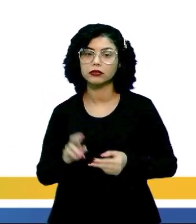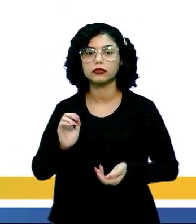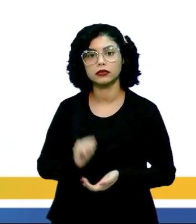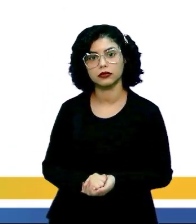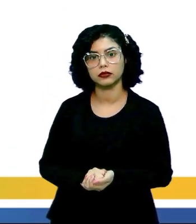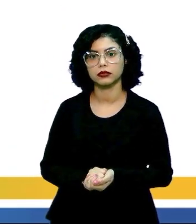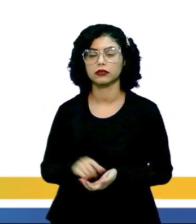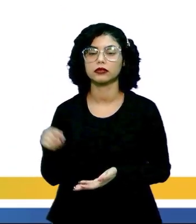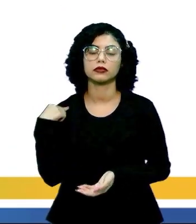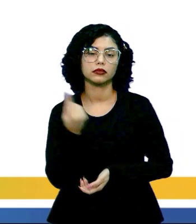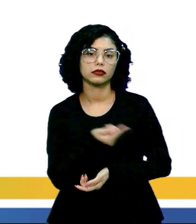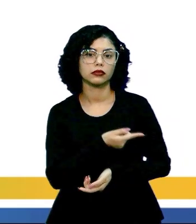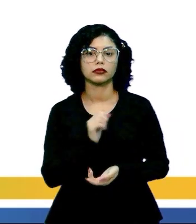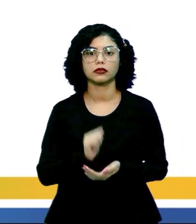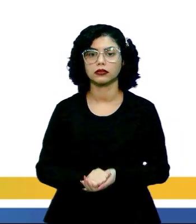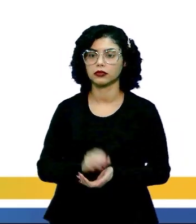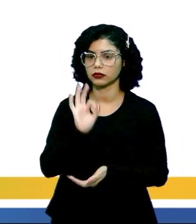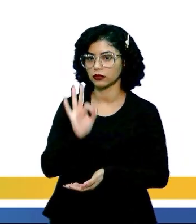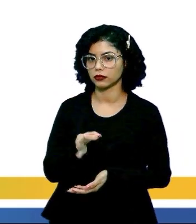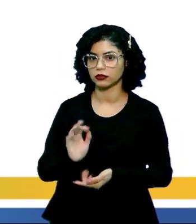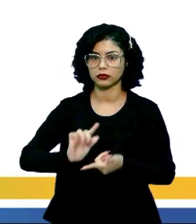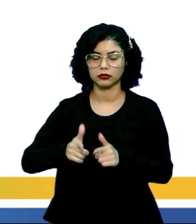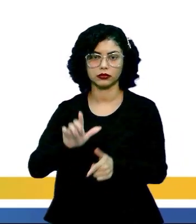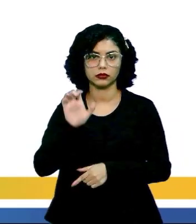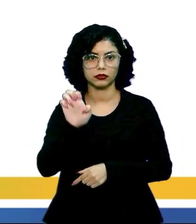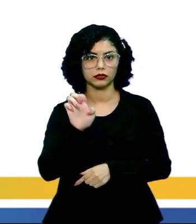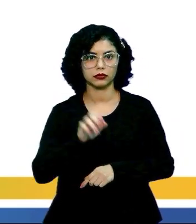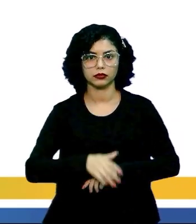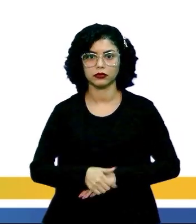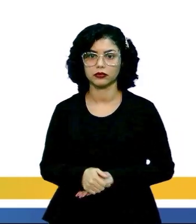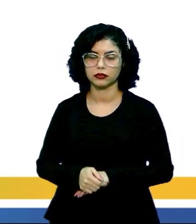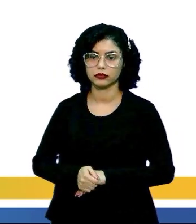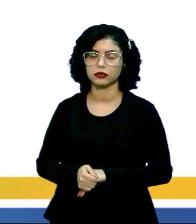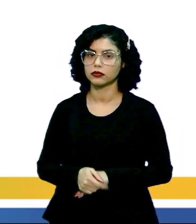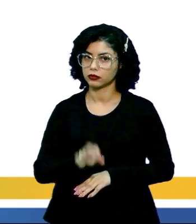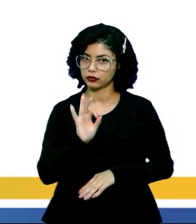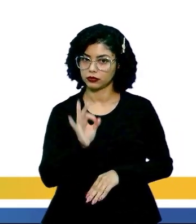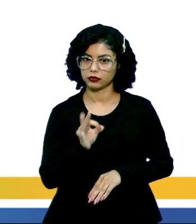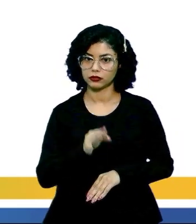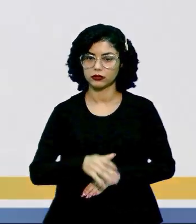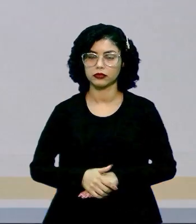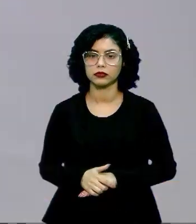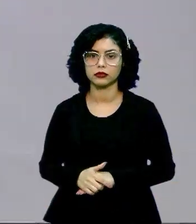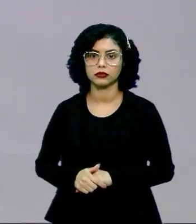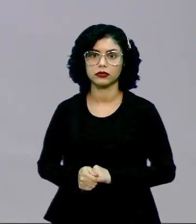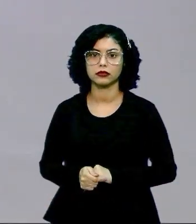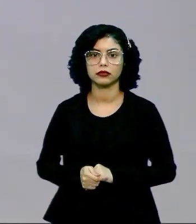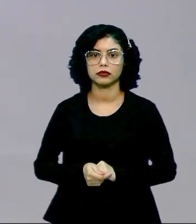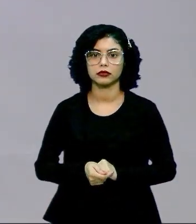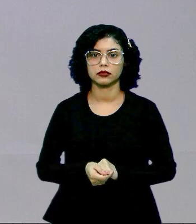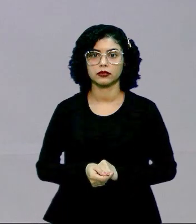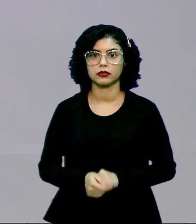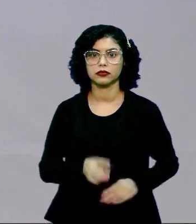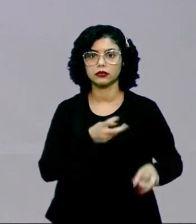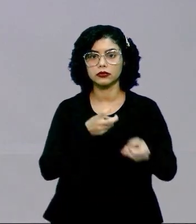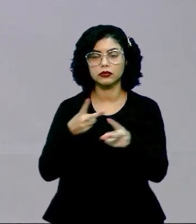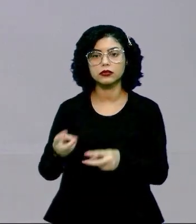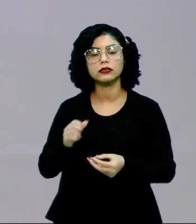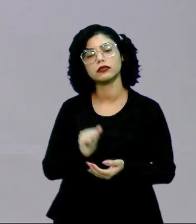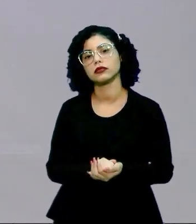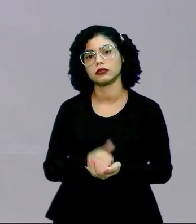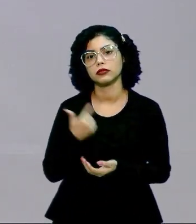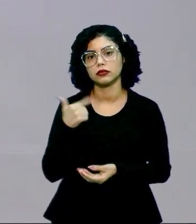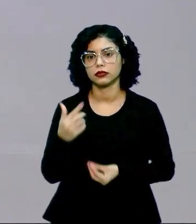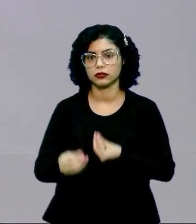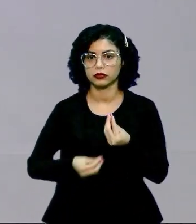Portanto, aí, a nossa alternativa correta é a letra E, certo? Então, vocês observaram que